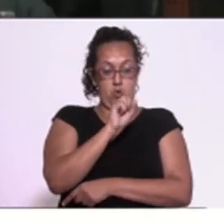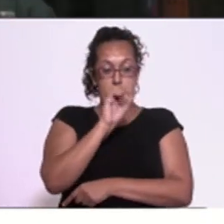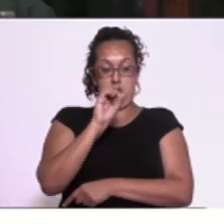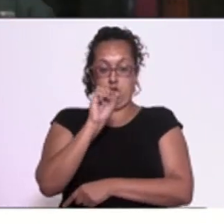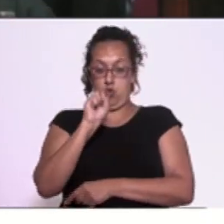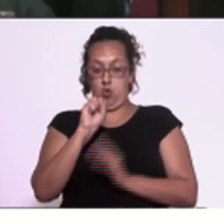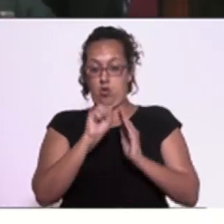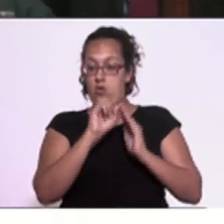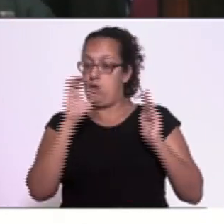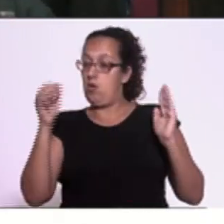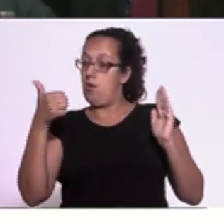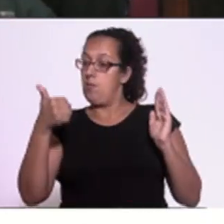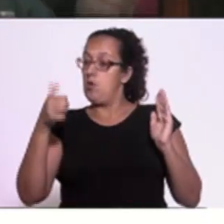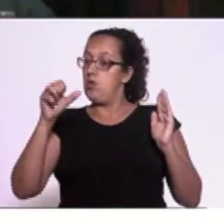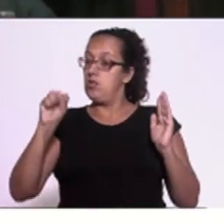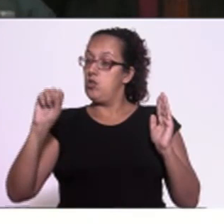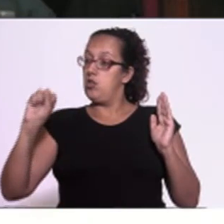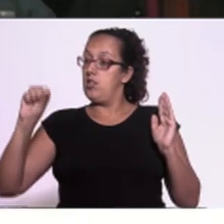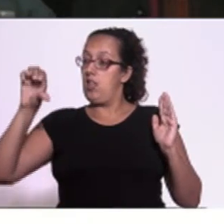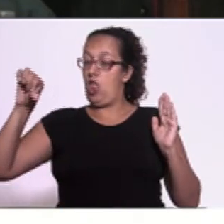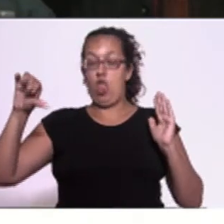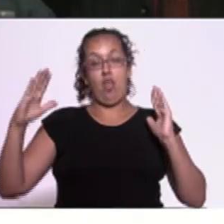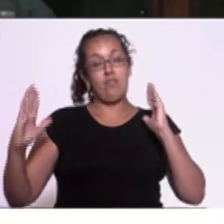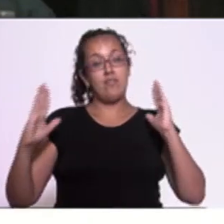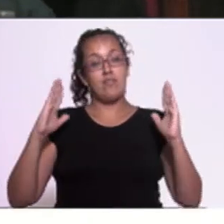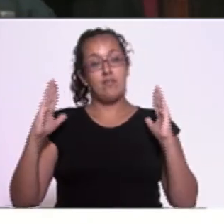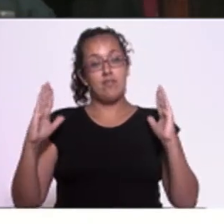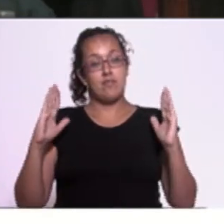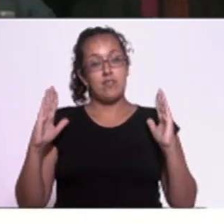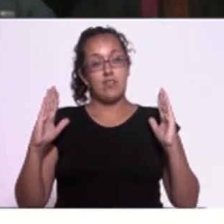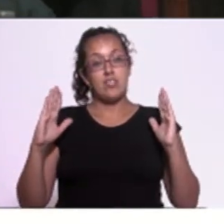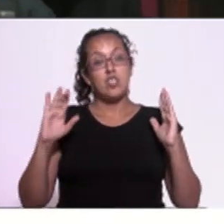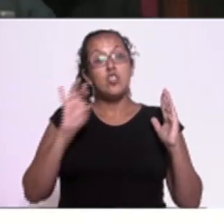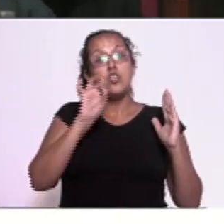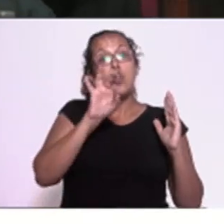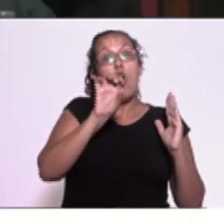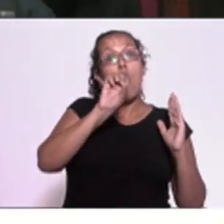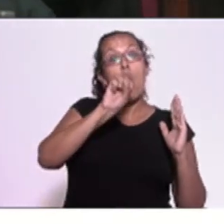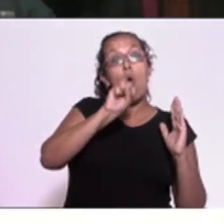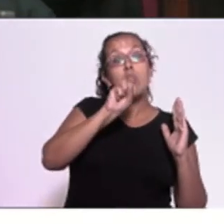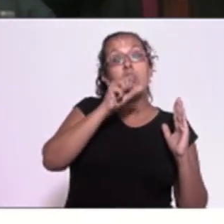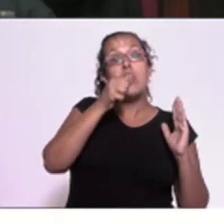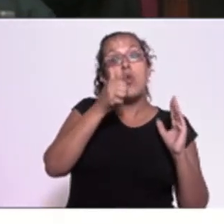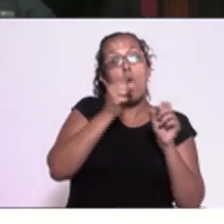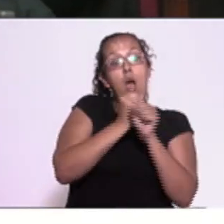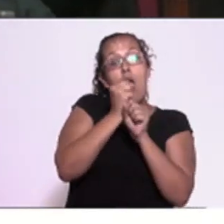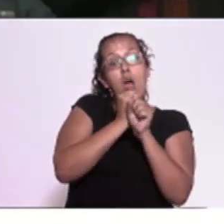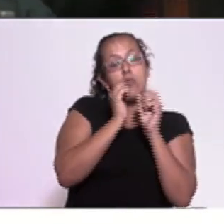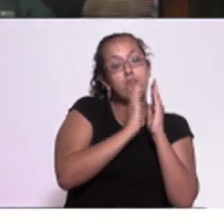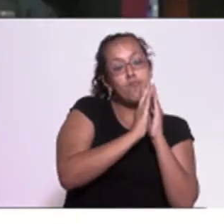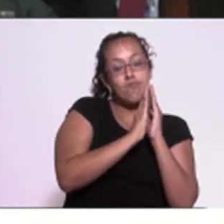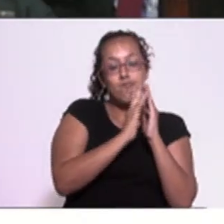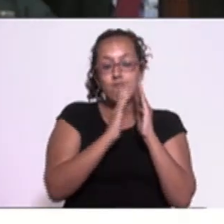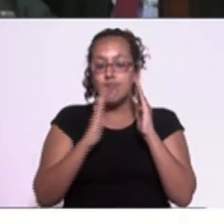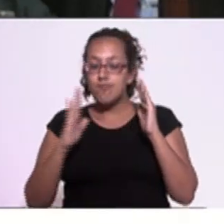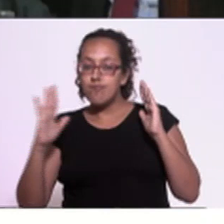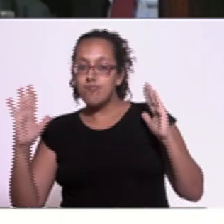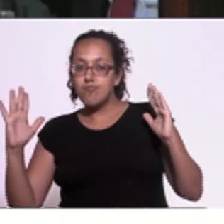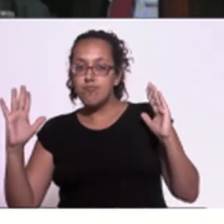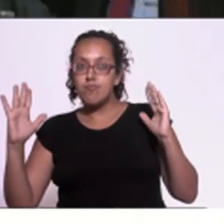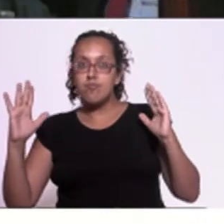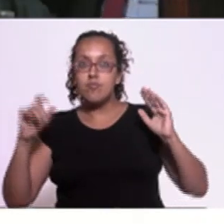1889, passaram-se apenas 81 anos e a